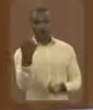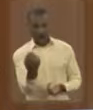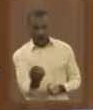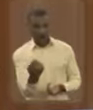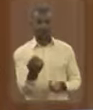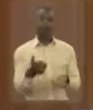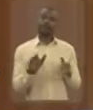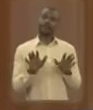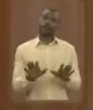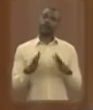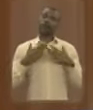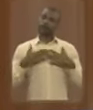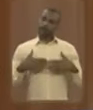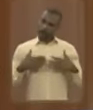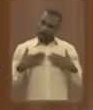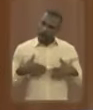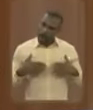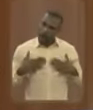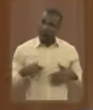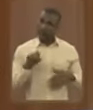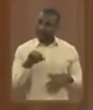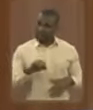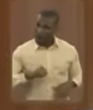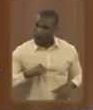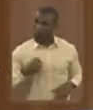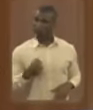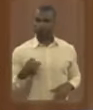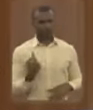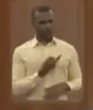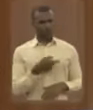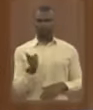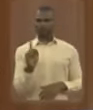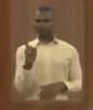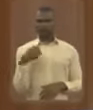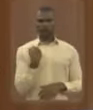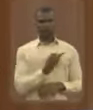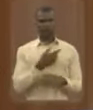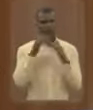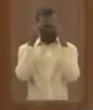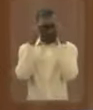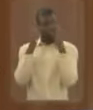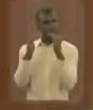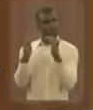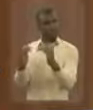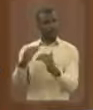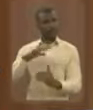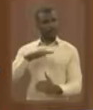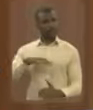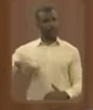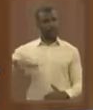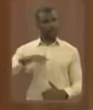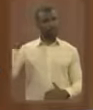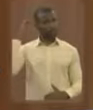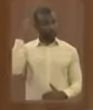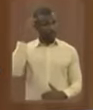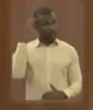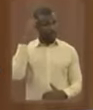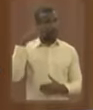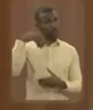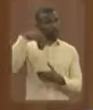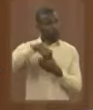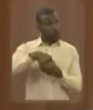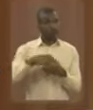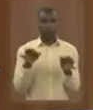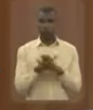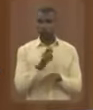vamos com calma quem tá agindo com ódio não somos nós nós respeitamos respeito muito a cidade de Santo André a eleição não